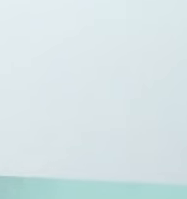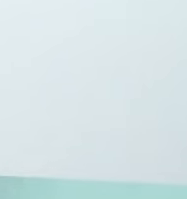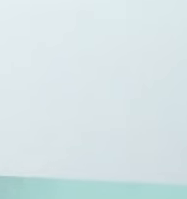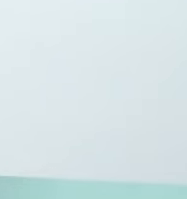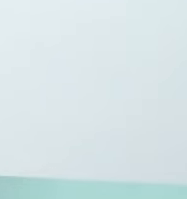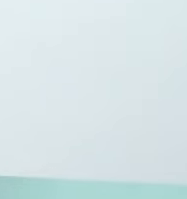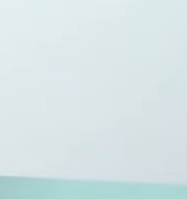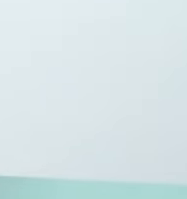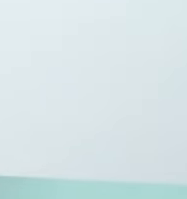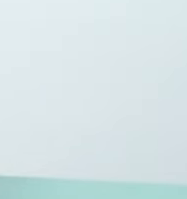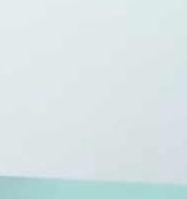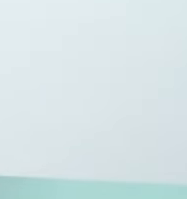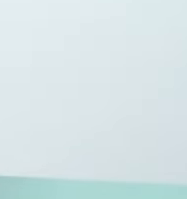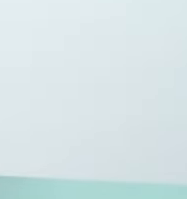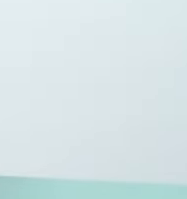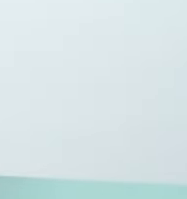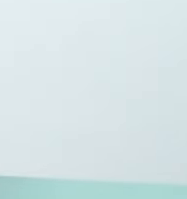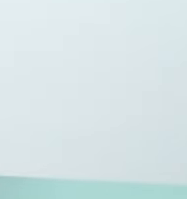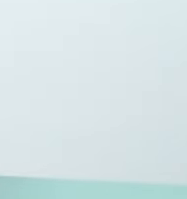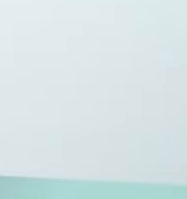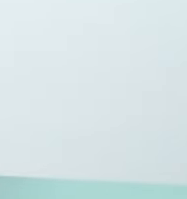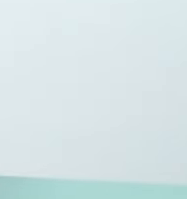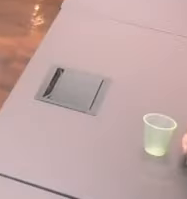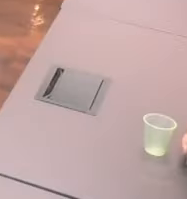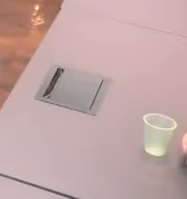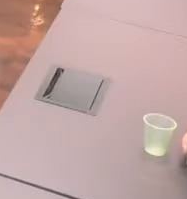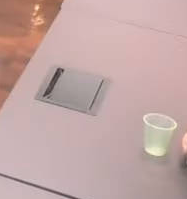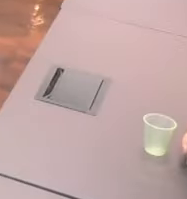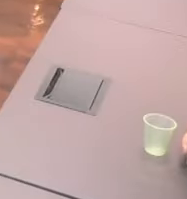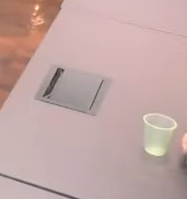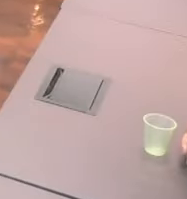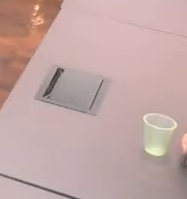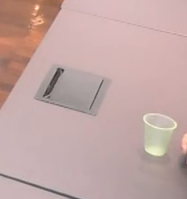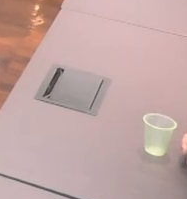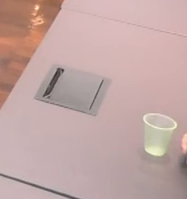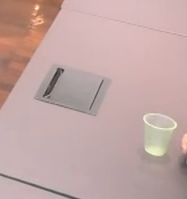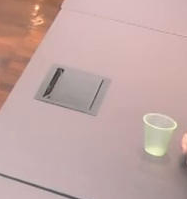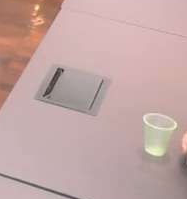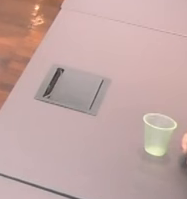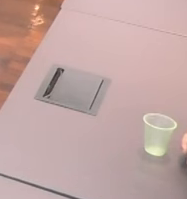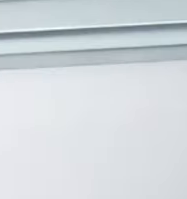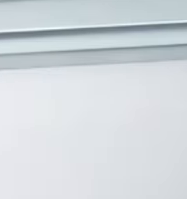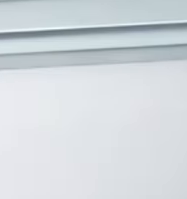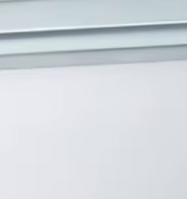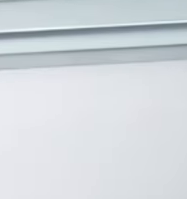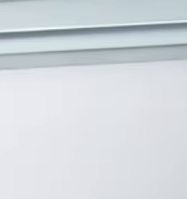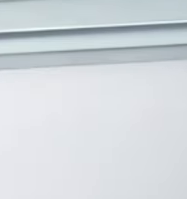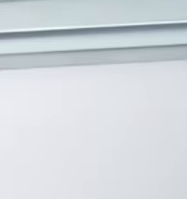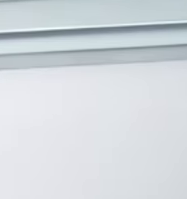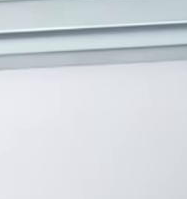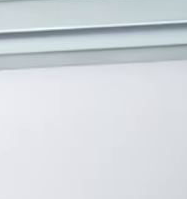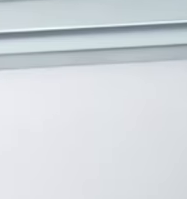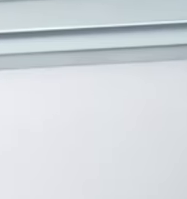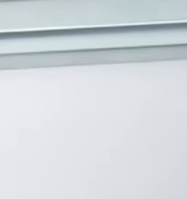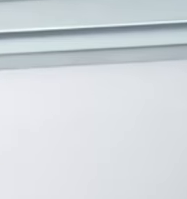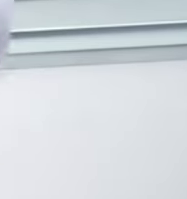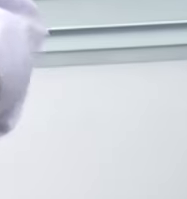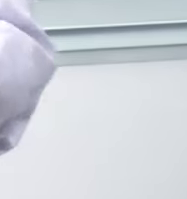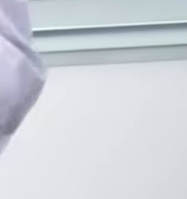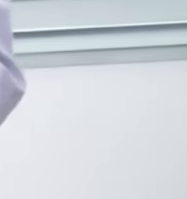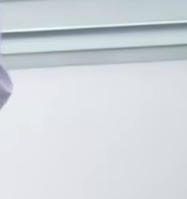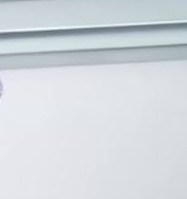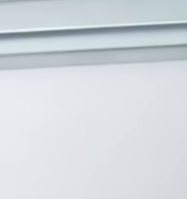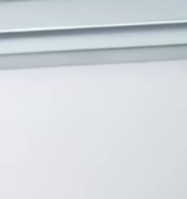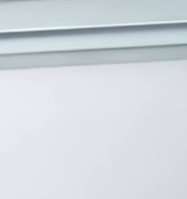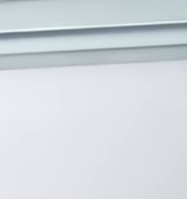se confunde com o desenvolvimento da Light. Os bairros, municípios, só passaram a existir a partir da chegada